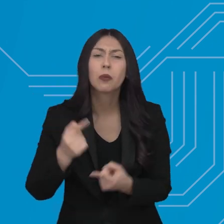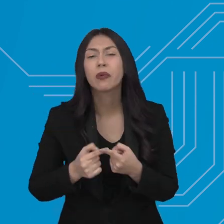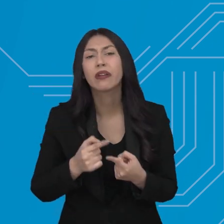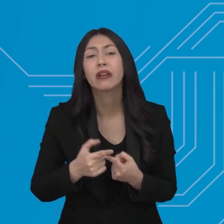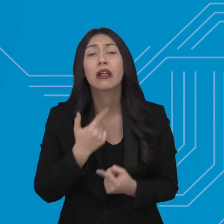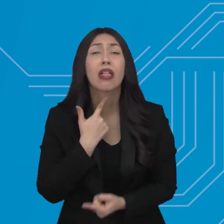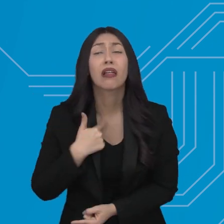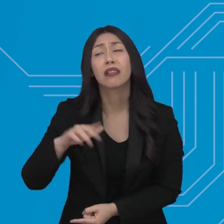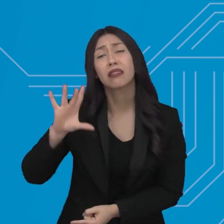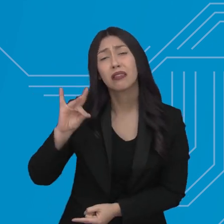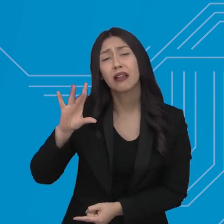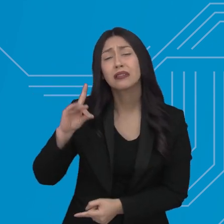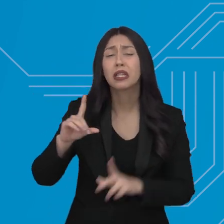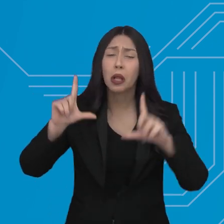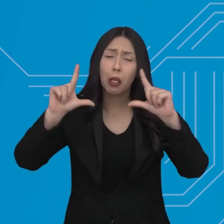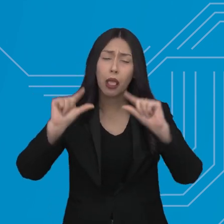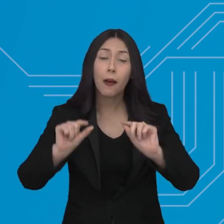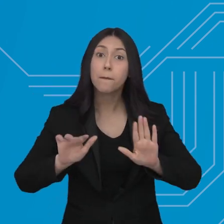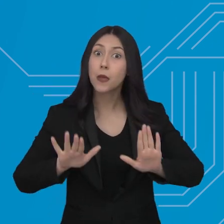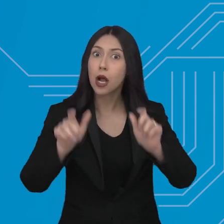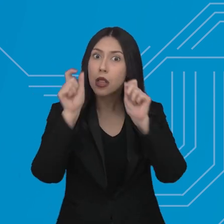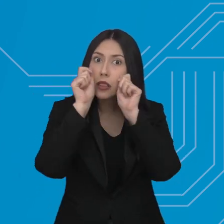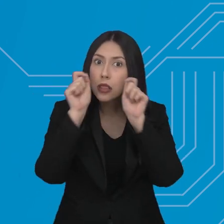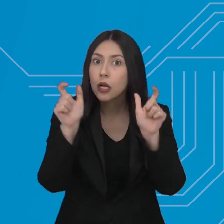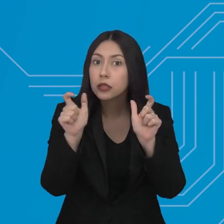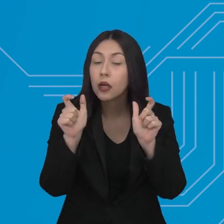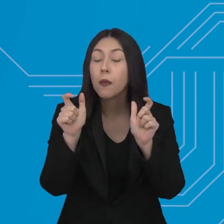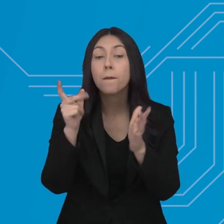de sentirmos menos sede. Mas